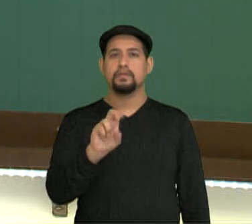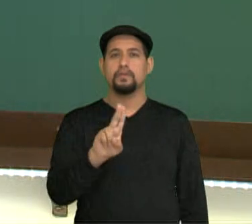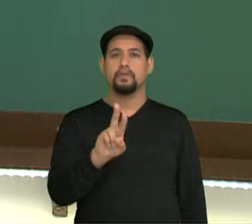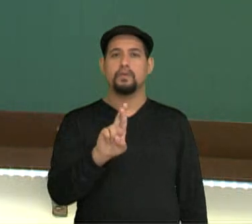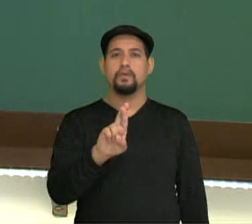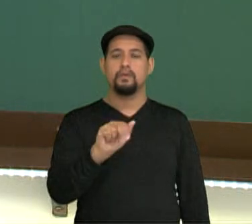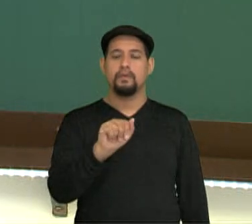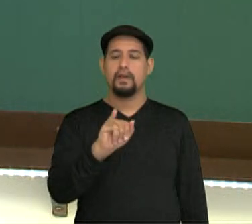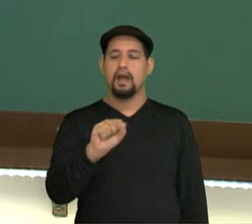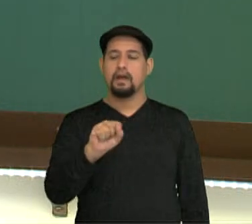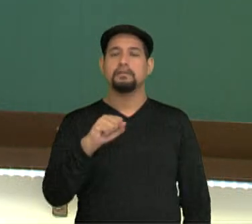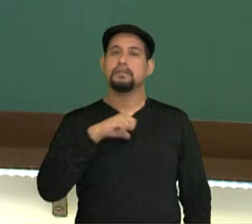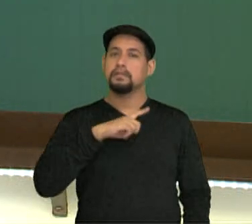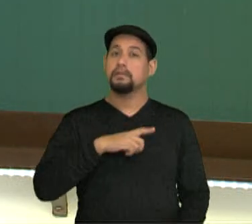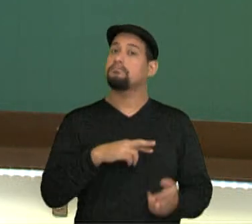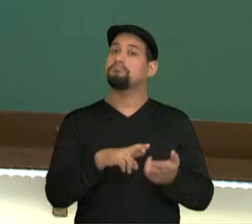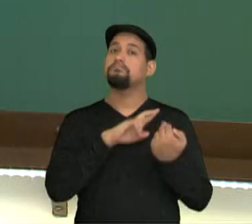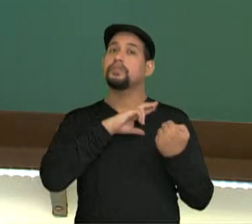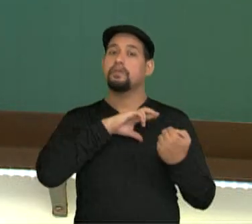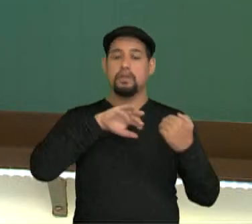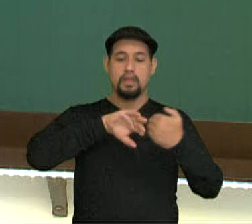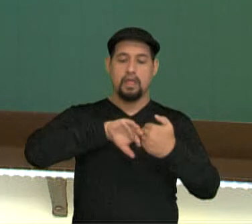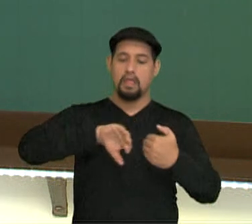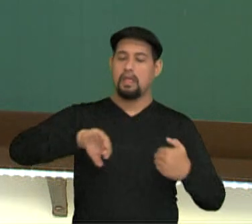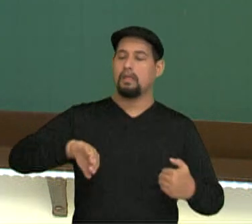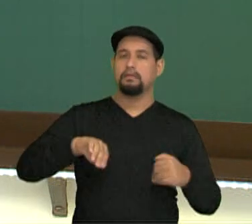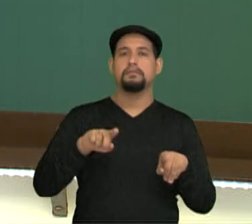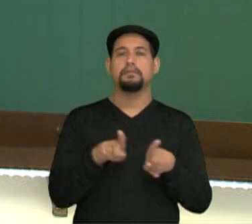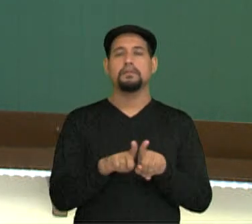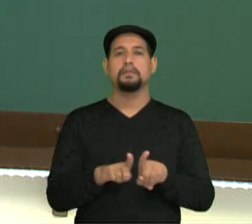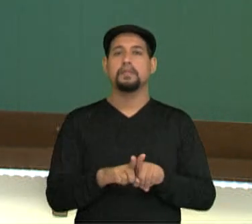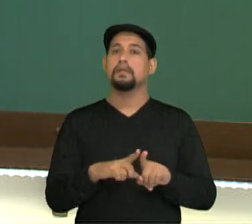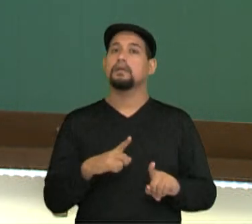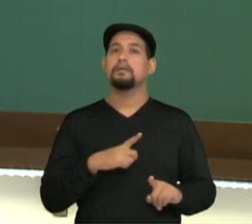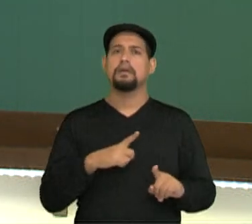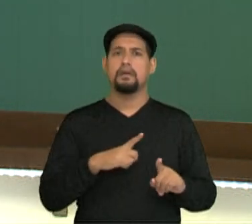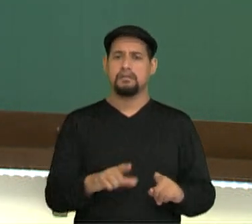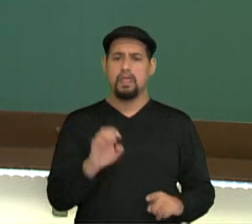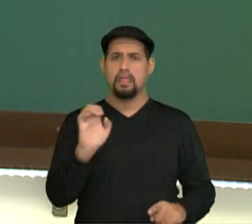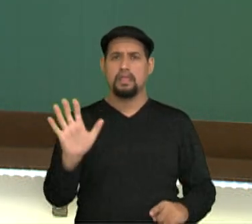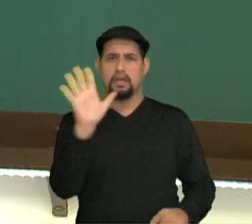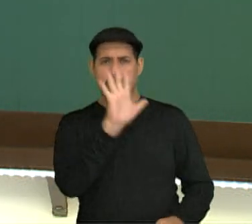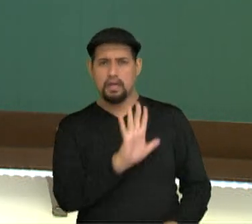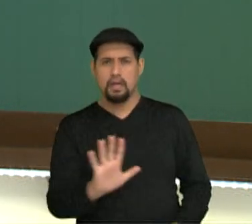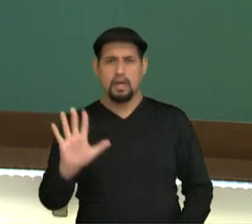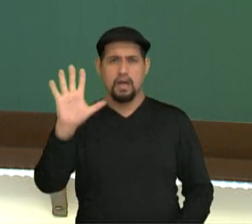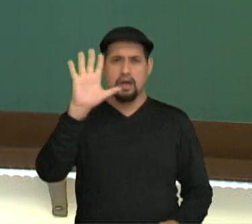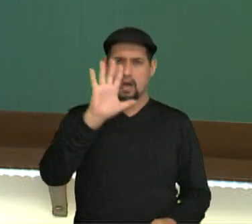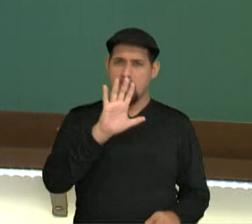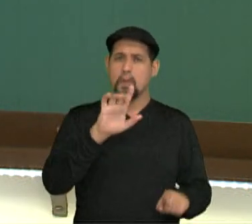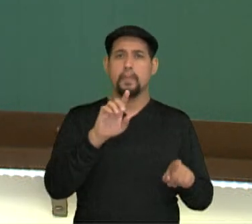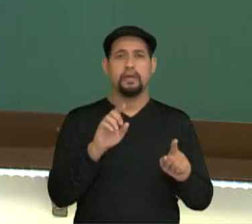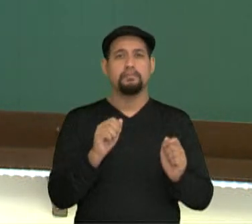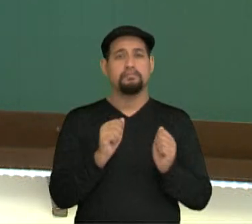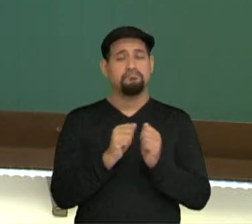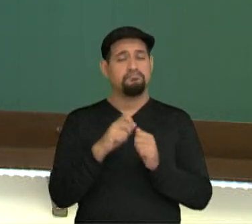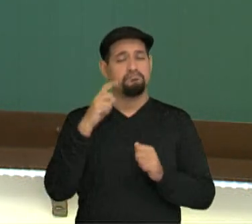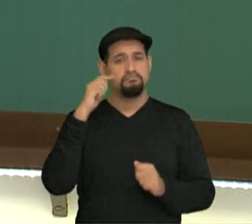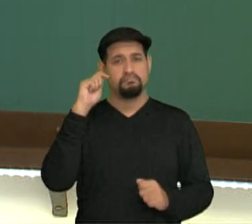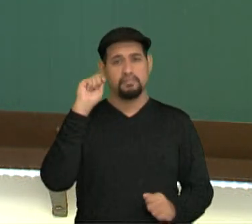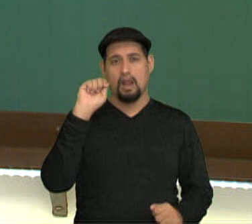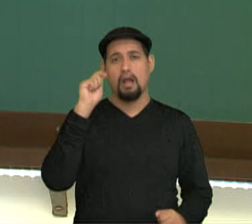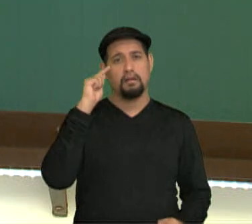responsáveis pela separação da porção desse mega continente euroasiático, separando